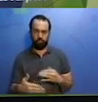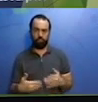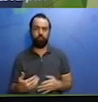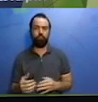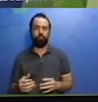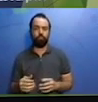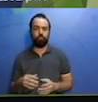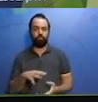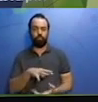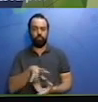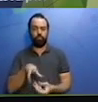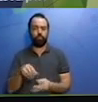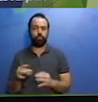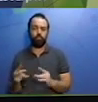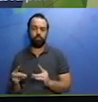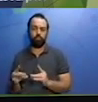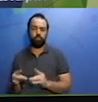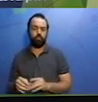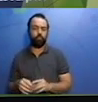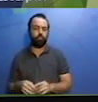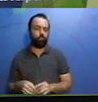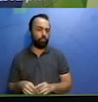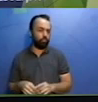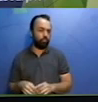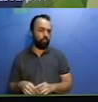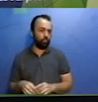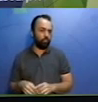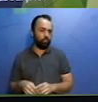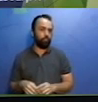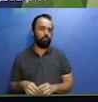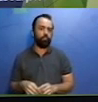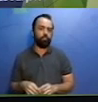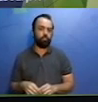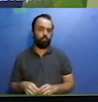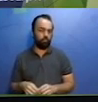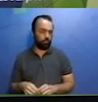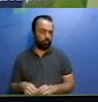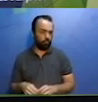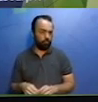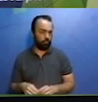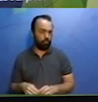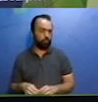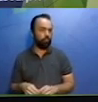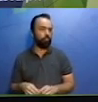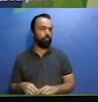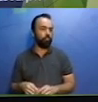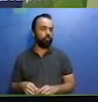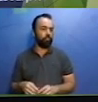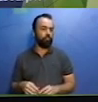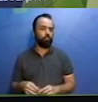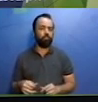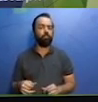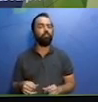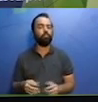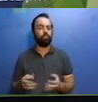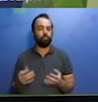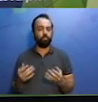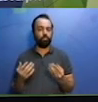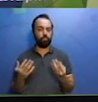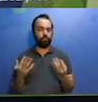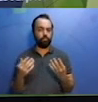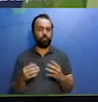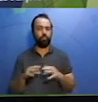líquido, a mistura ela deve passar pelo processo de destilação fracionada, onde os gases